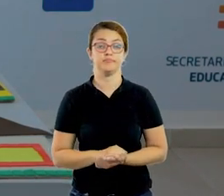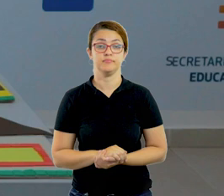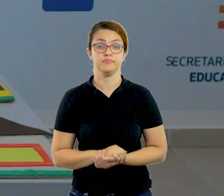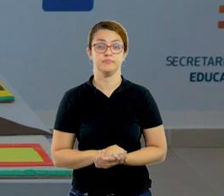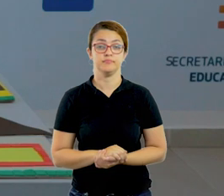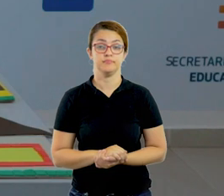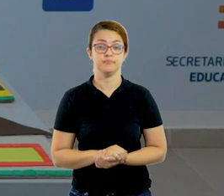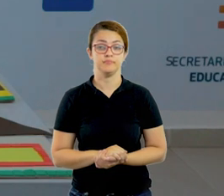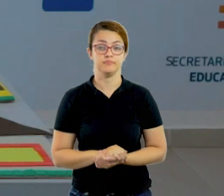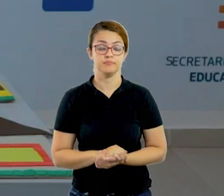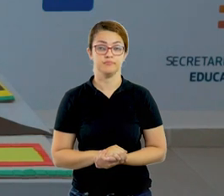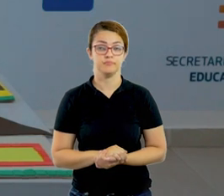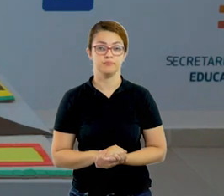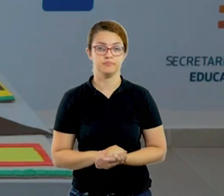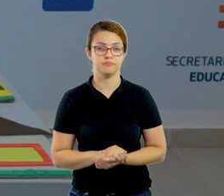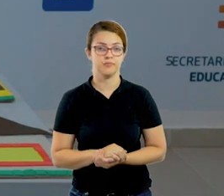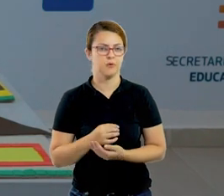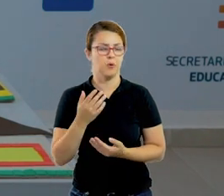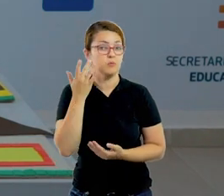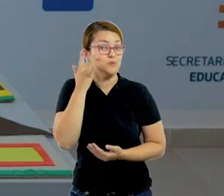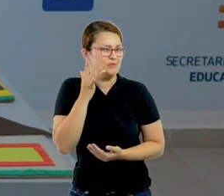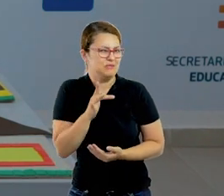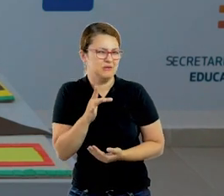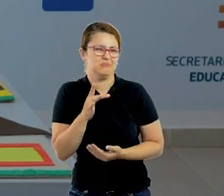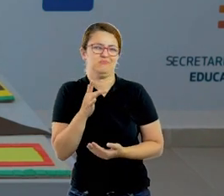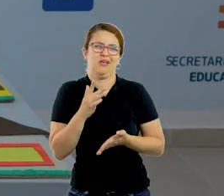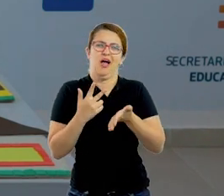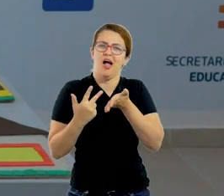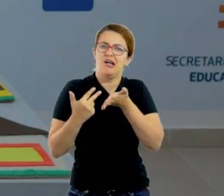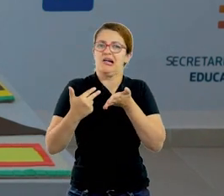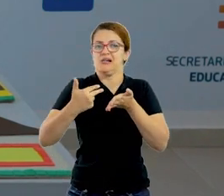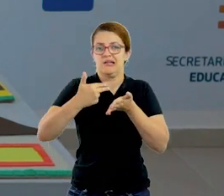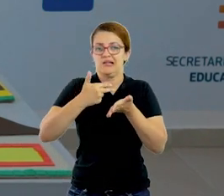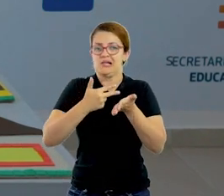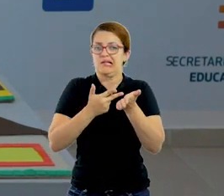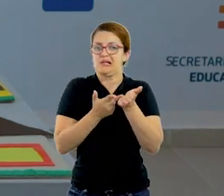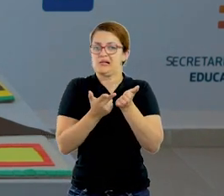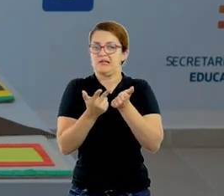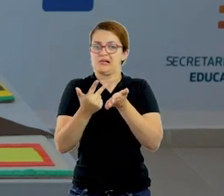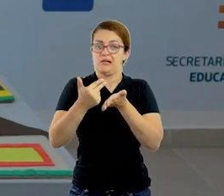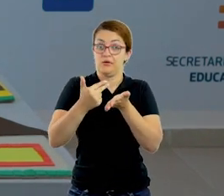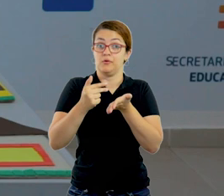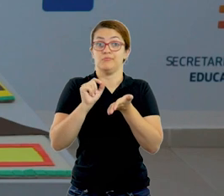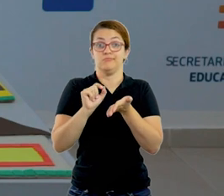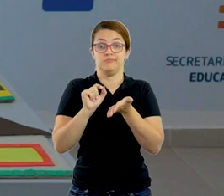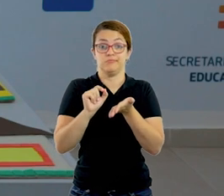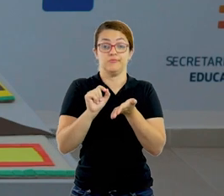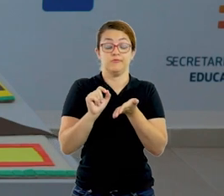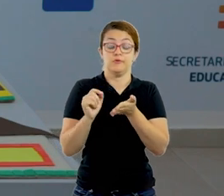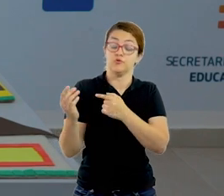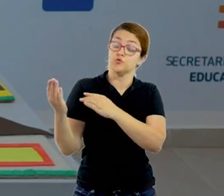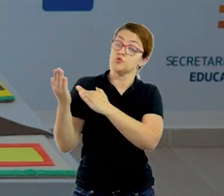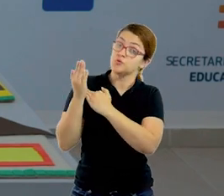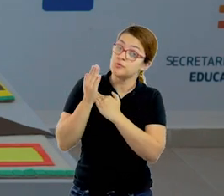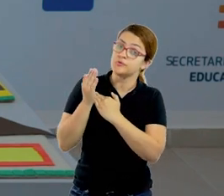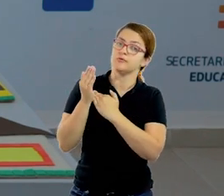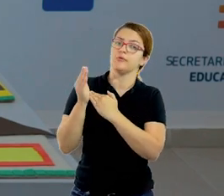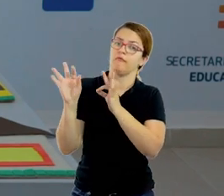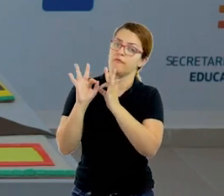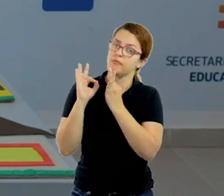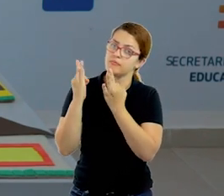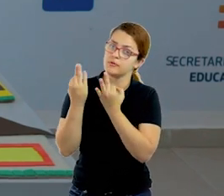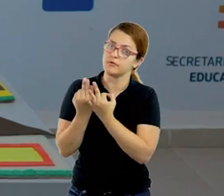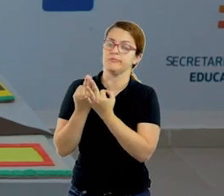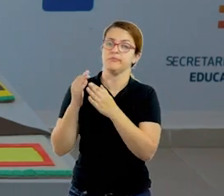pré, como ele não tem muita habilidade com a tesoura, então o que nós vamos fazer? Nós vamos precisar da colaboração dos pais